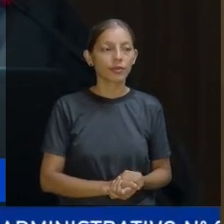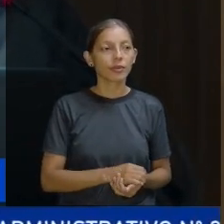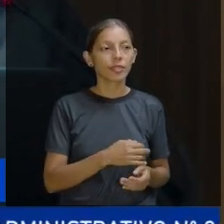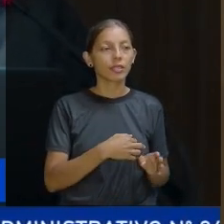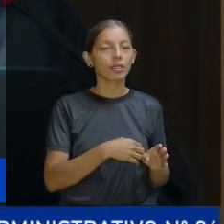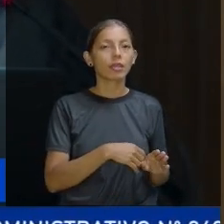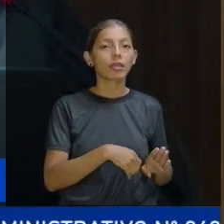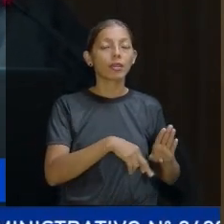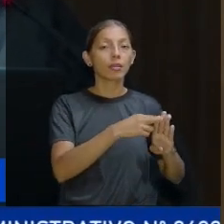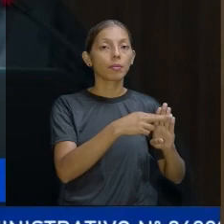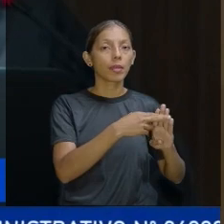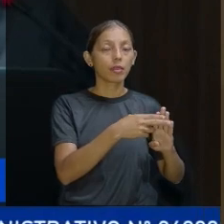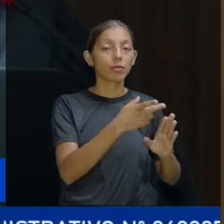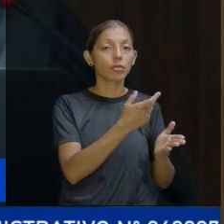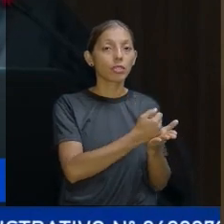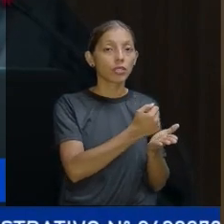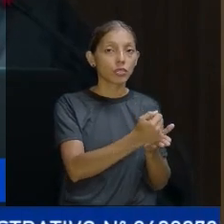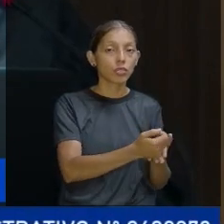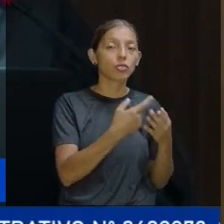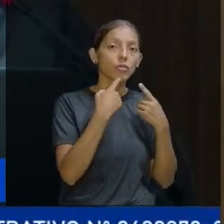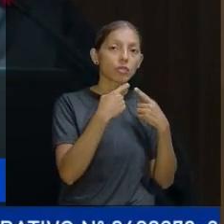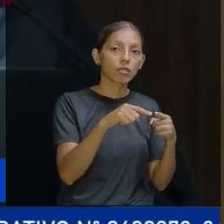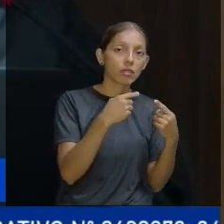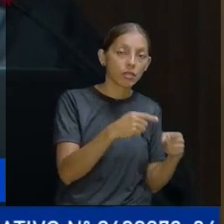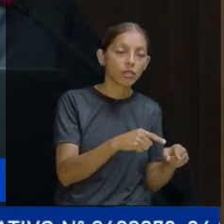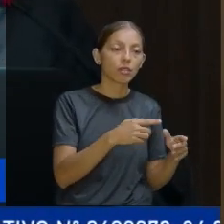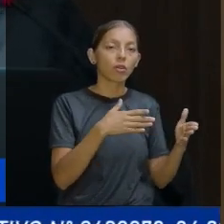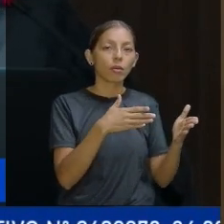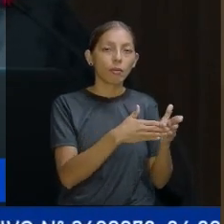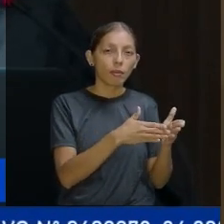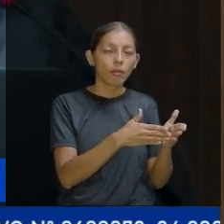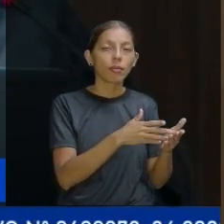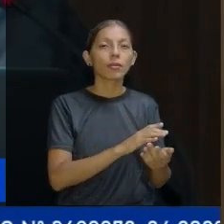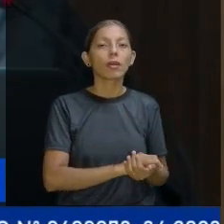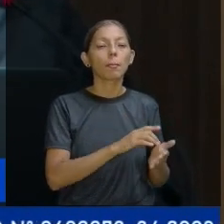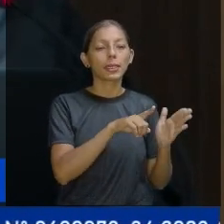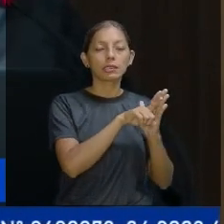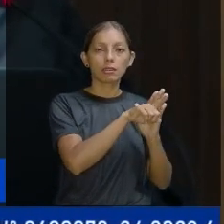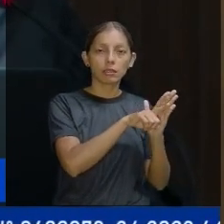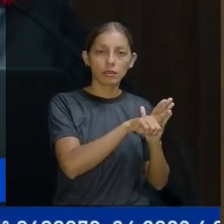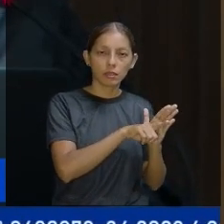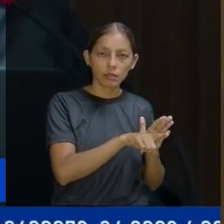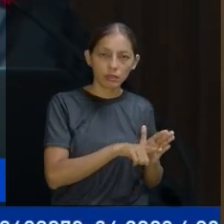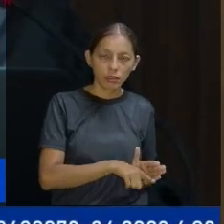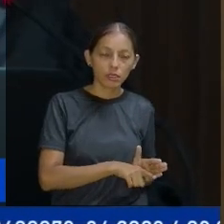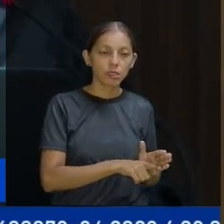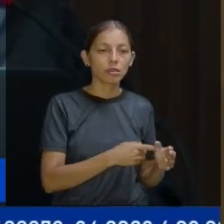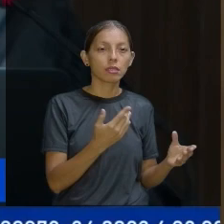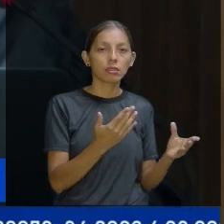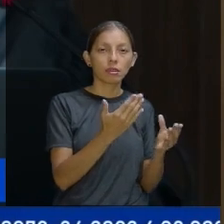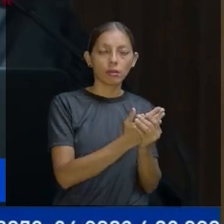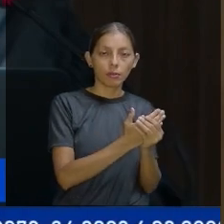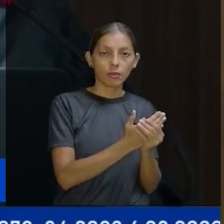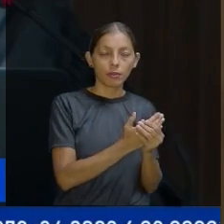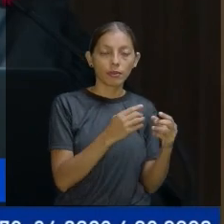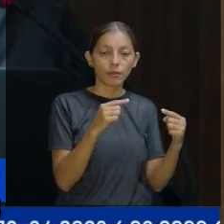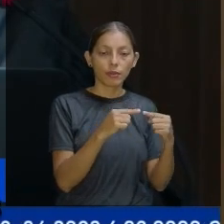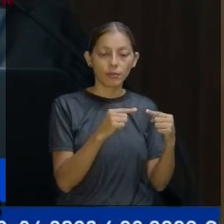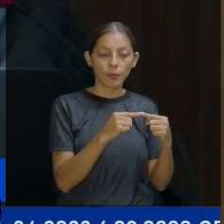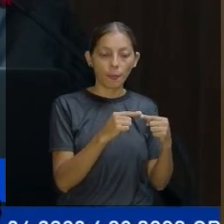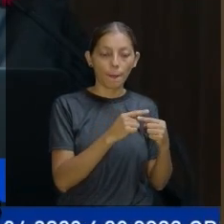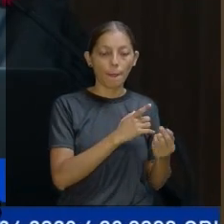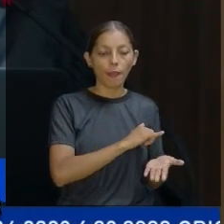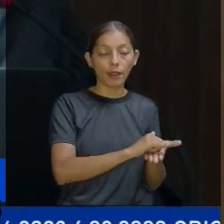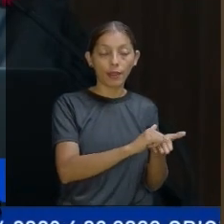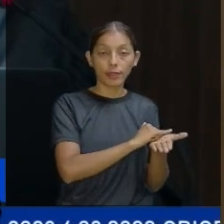registro, impugnação, reclamação, representação decorrente das pesquisas, processos relativos ao registro das